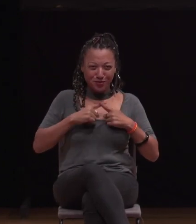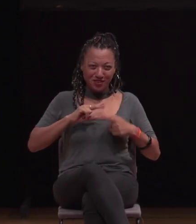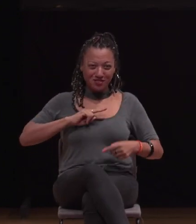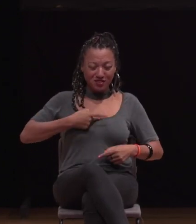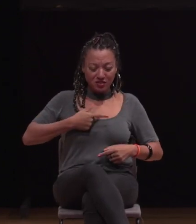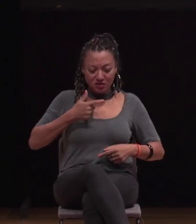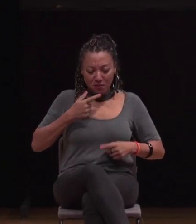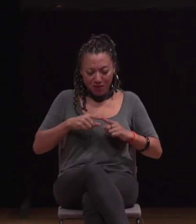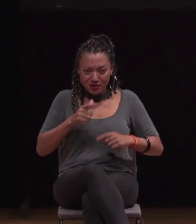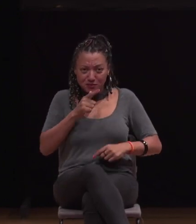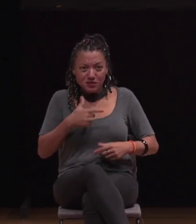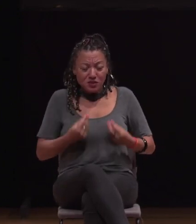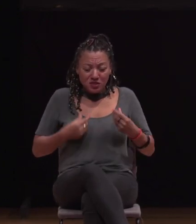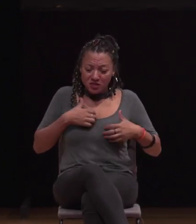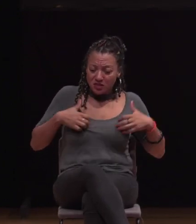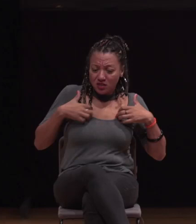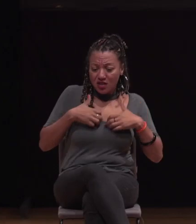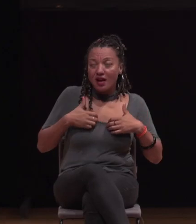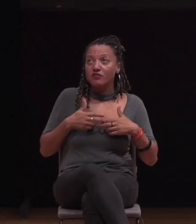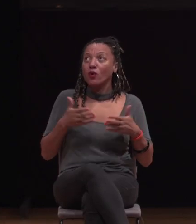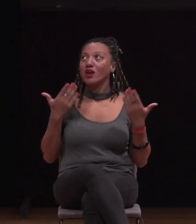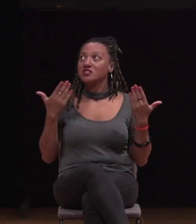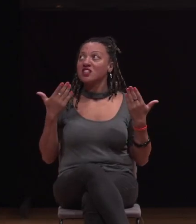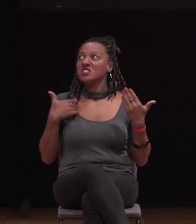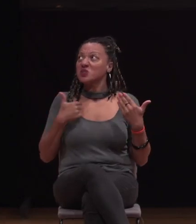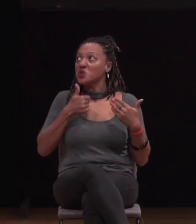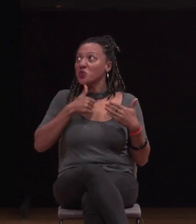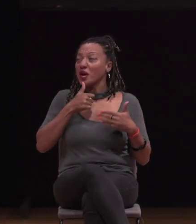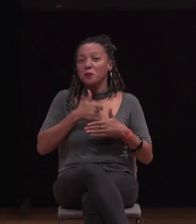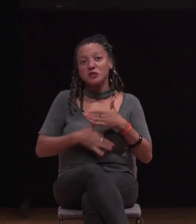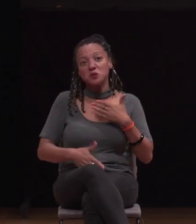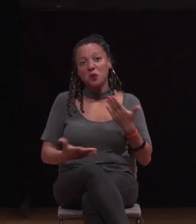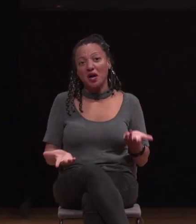ainda fala assim, graças a Deus que eu não vou menstruar, né? Porque é um negócio nojento.